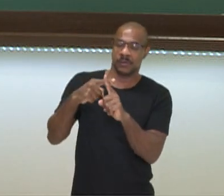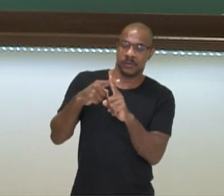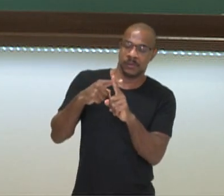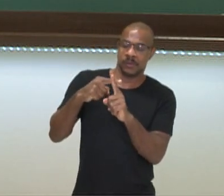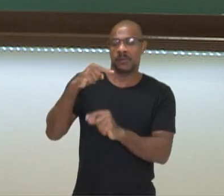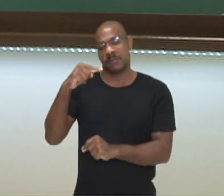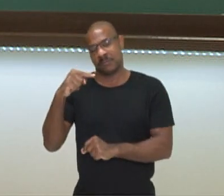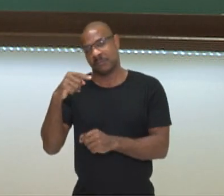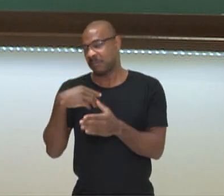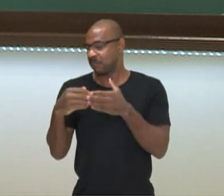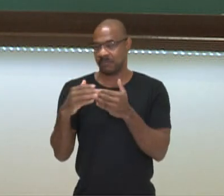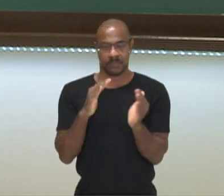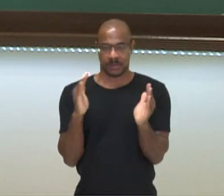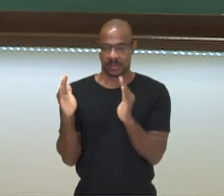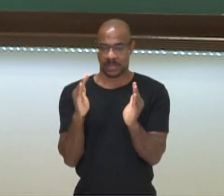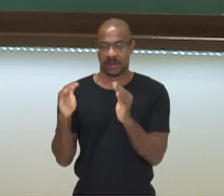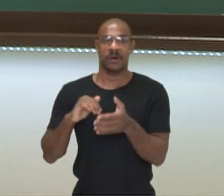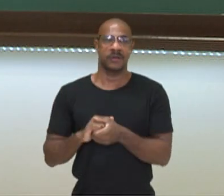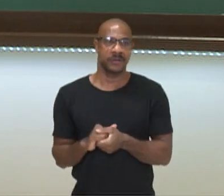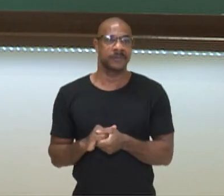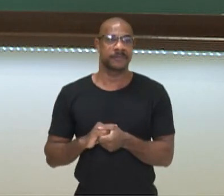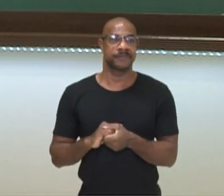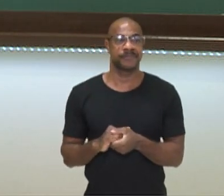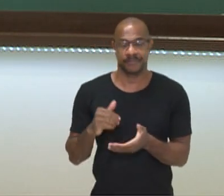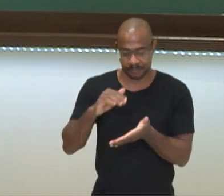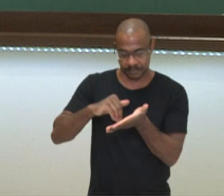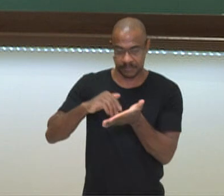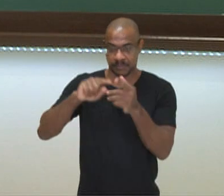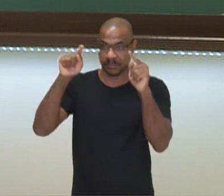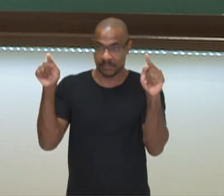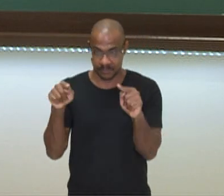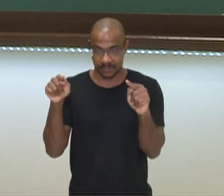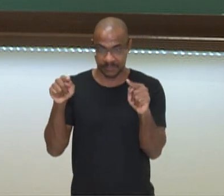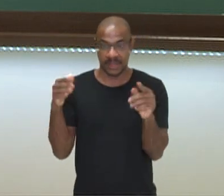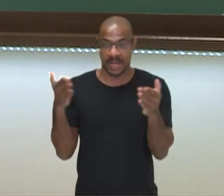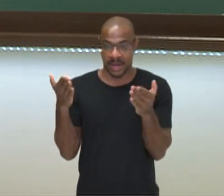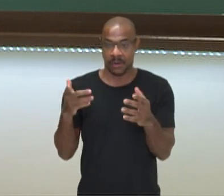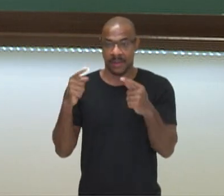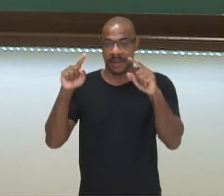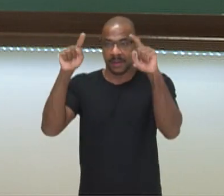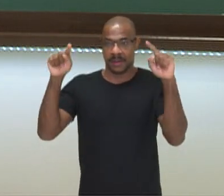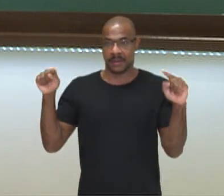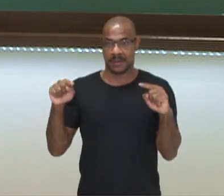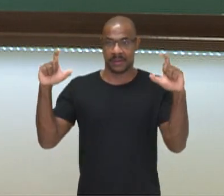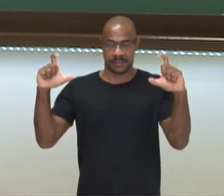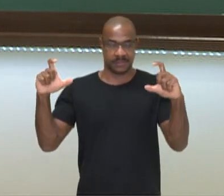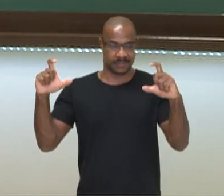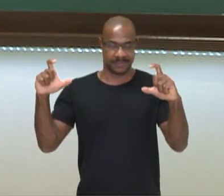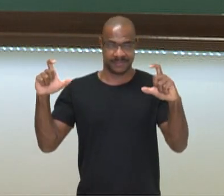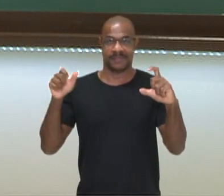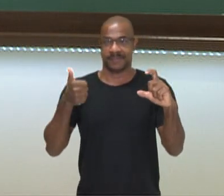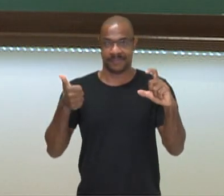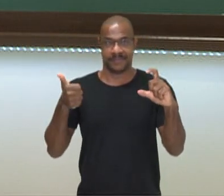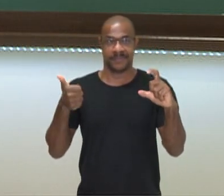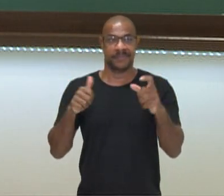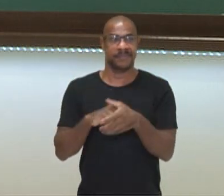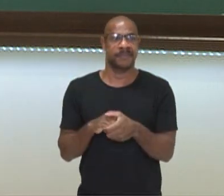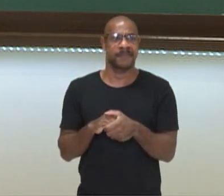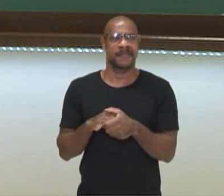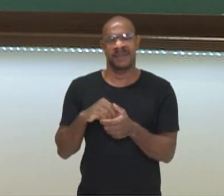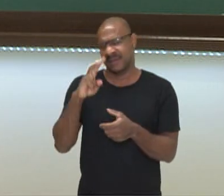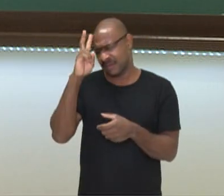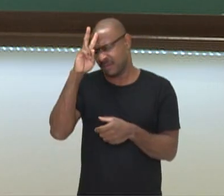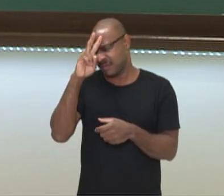subtração, o que vier na ordem. Eliminando os parênteses, olho para o colchetes da mesma forma. Mas, professora, não lembro o